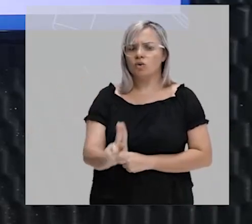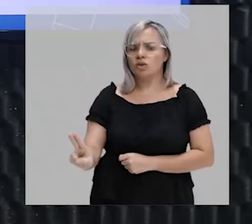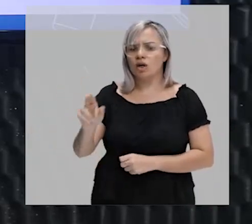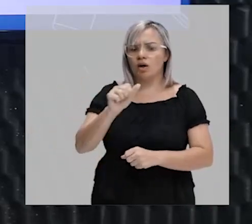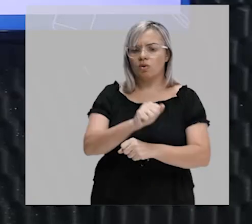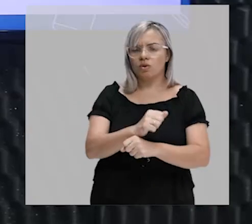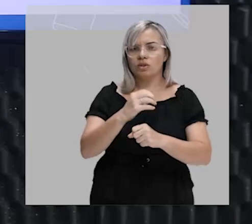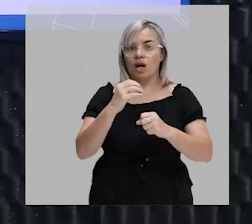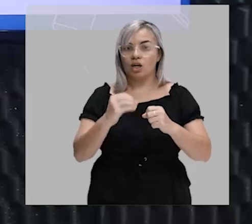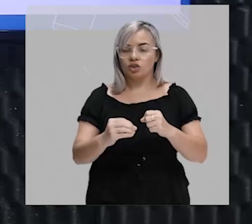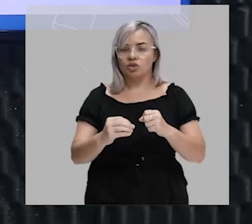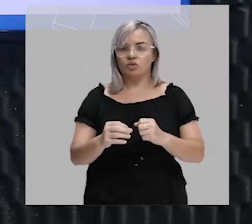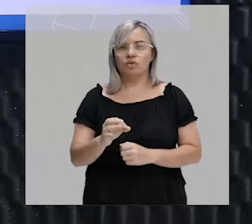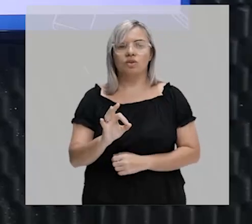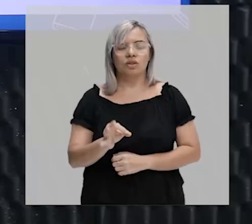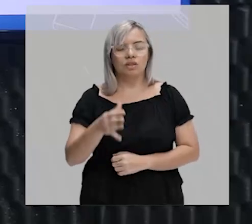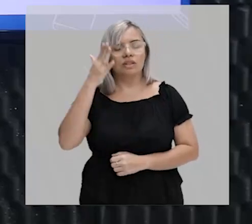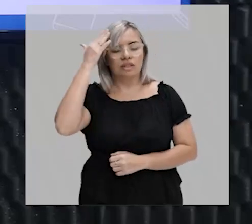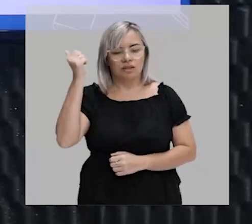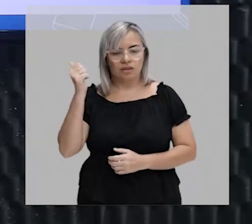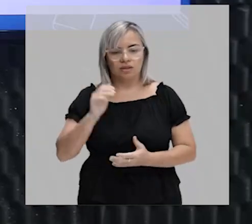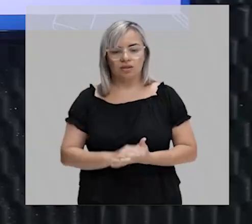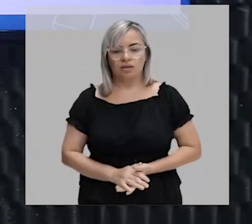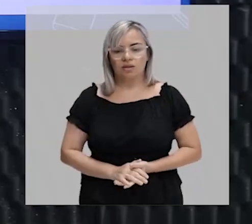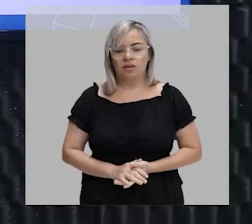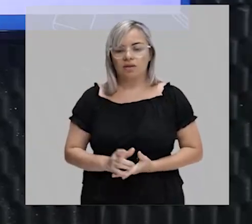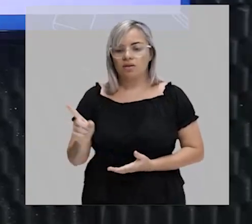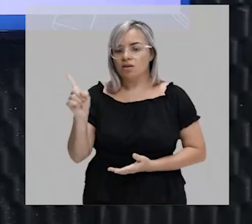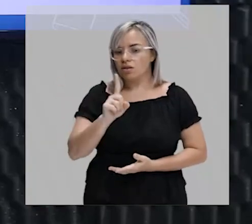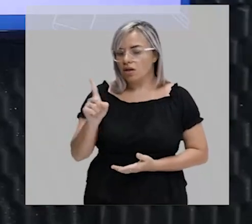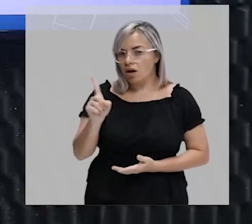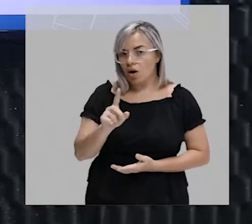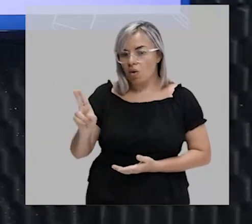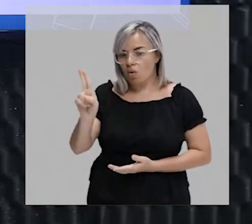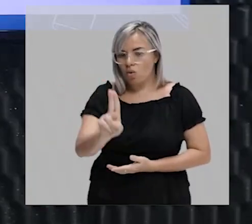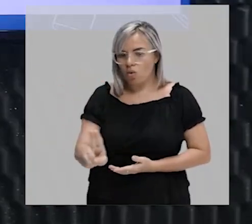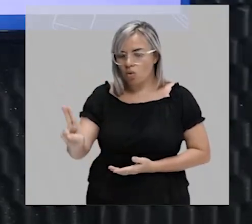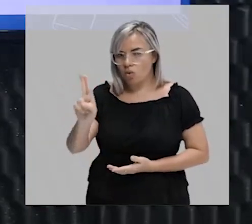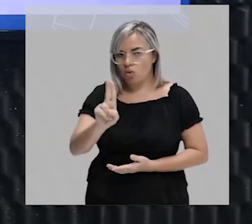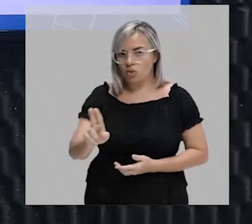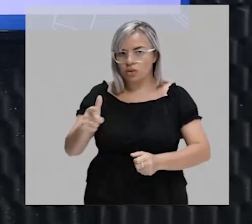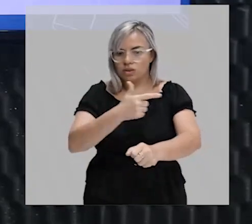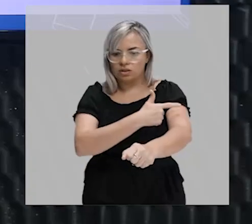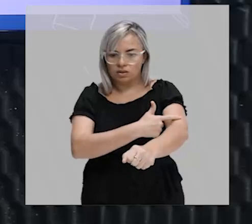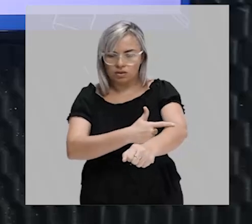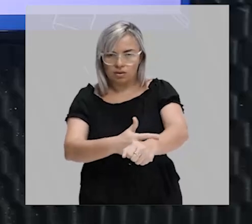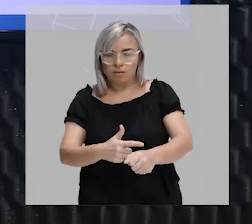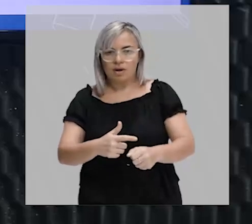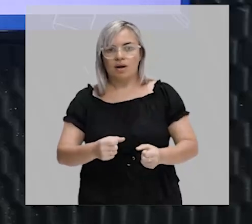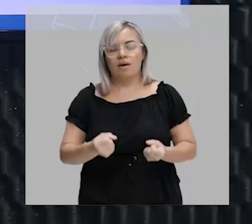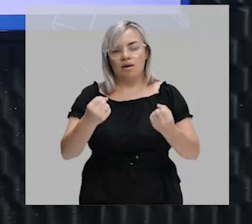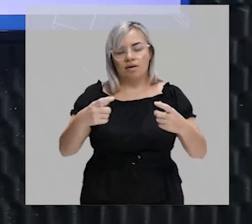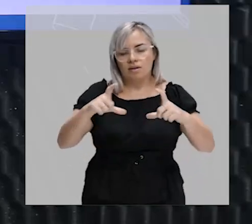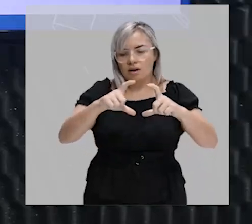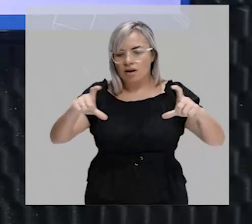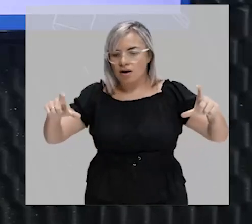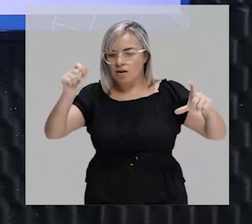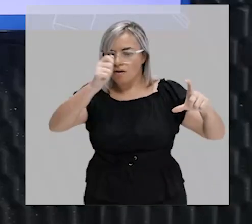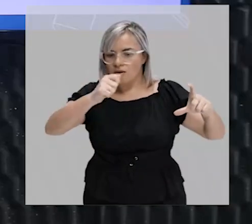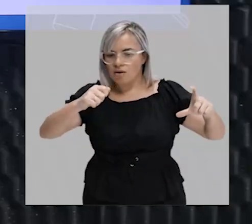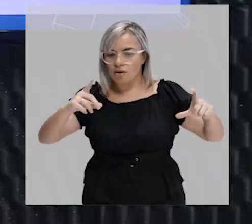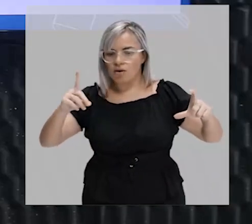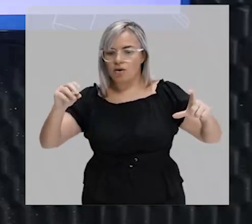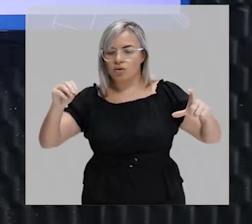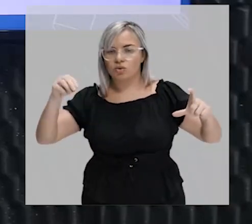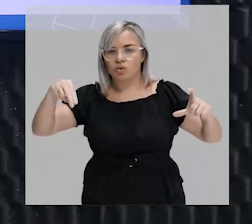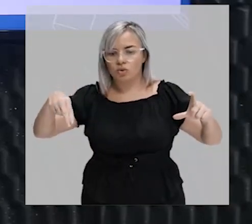definidos, tá? Não se usa para mencionar a forma de tratamento Don, que nós já colocamos ali na frente. Don Juan es